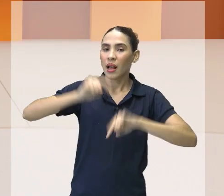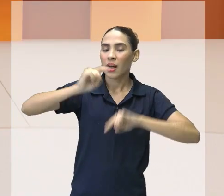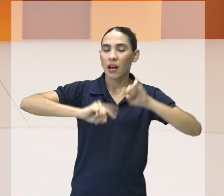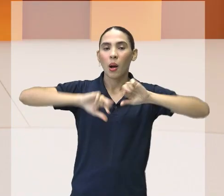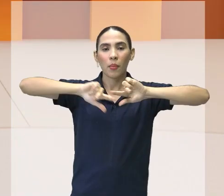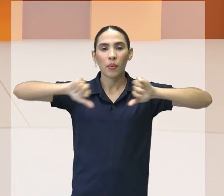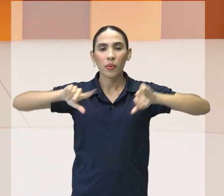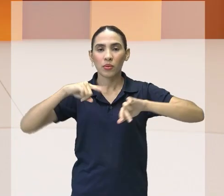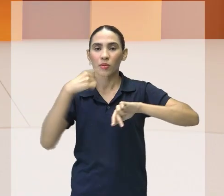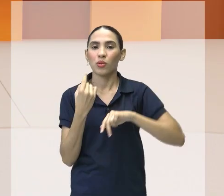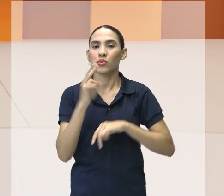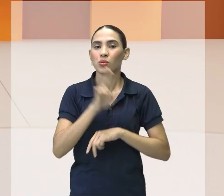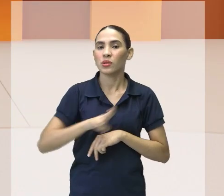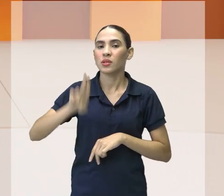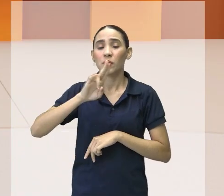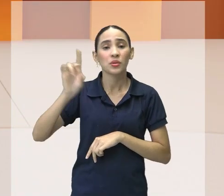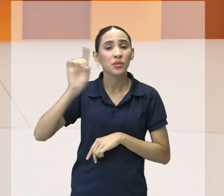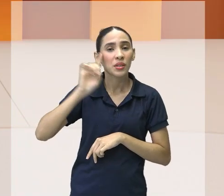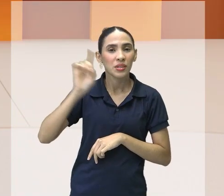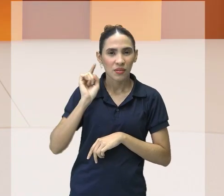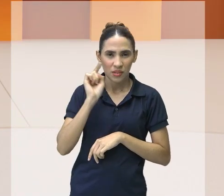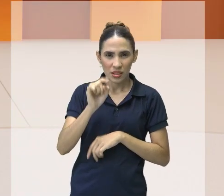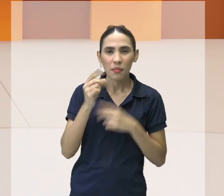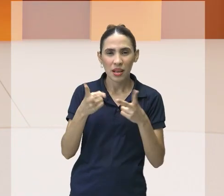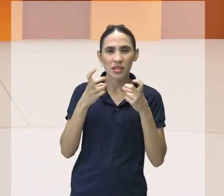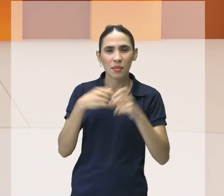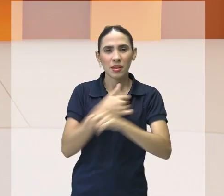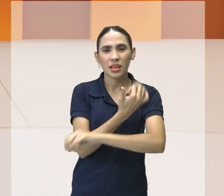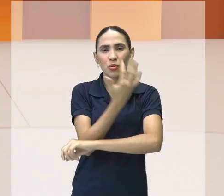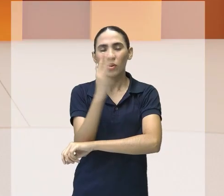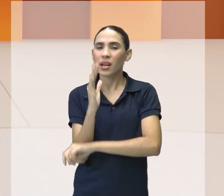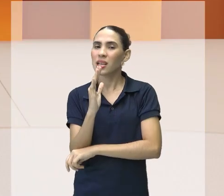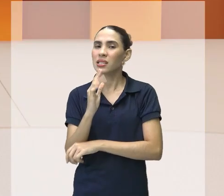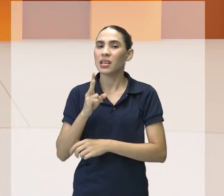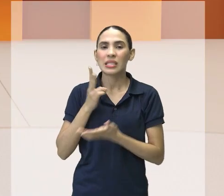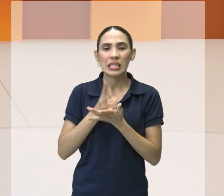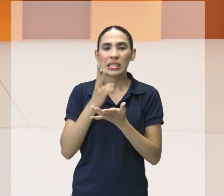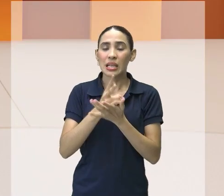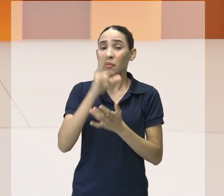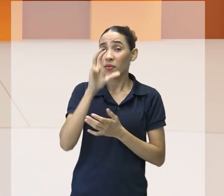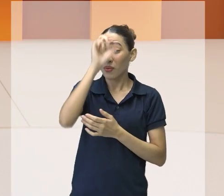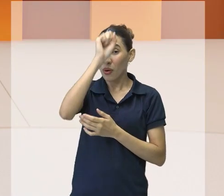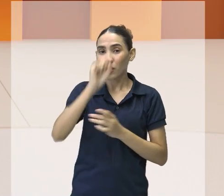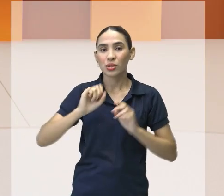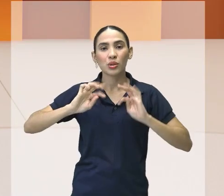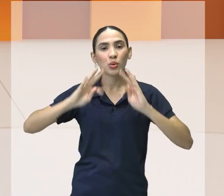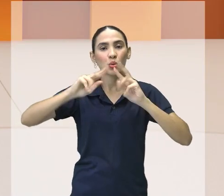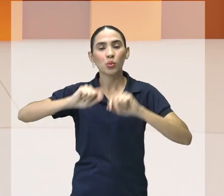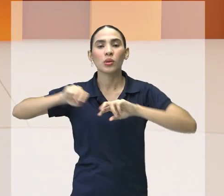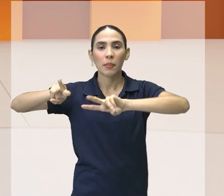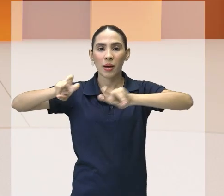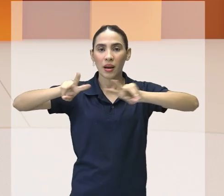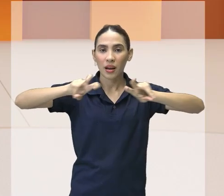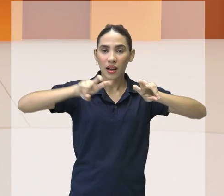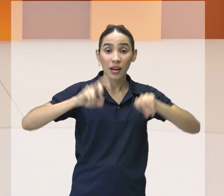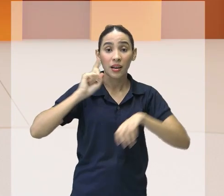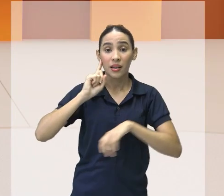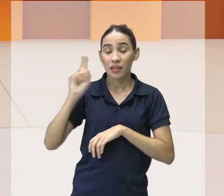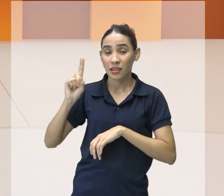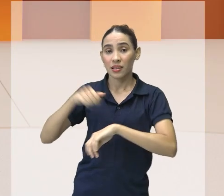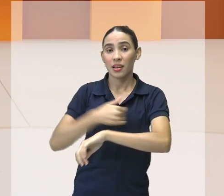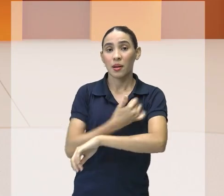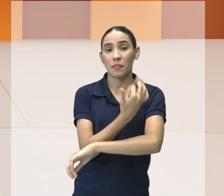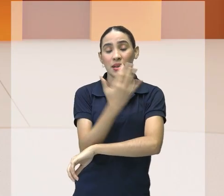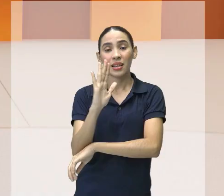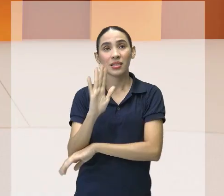nós utilizamos no nosso dia a dia. Percebam que a natureza está presente em tudo, e tudo é extraído aí, olha, desse meio